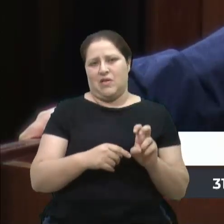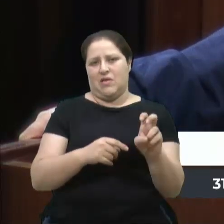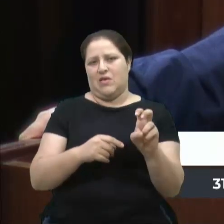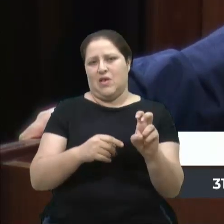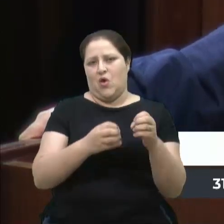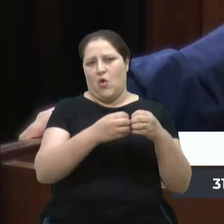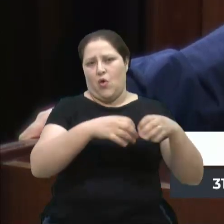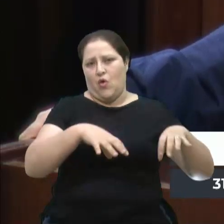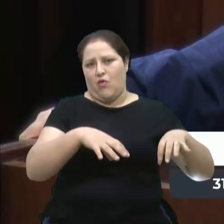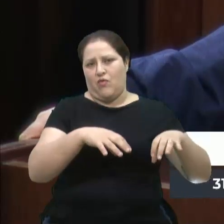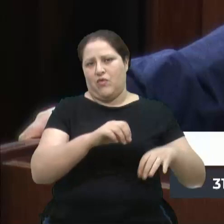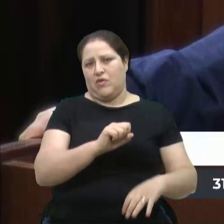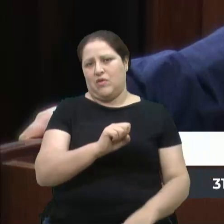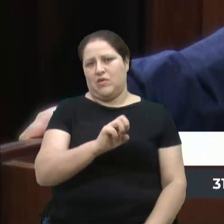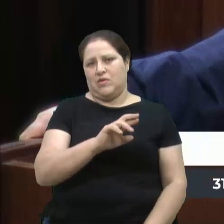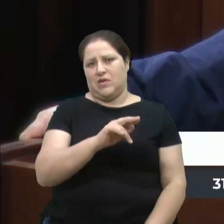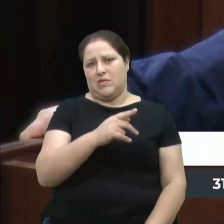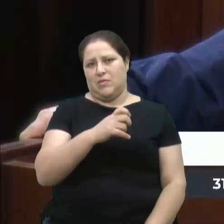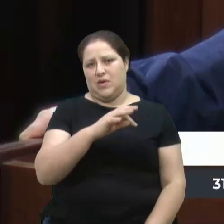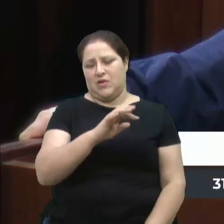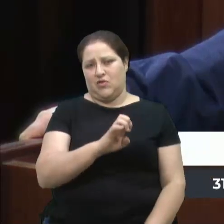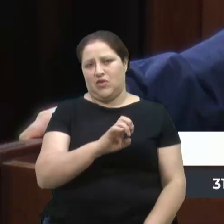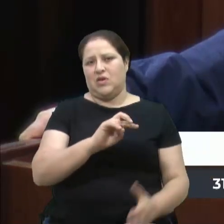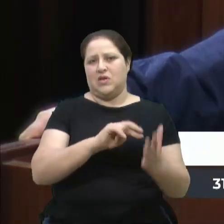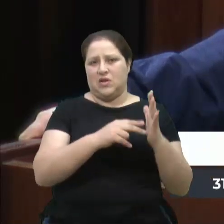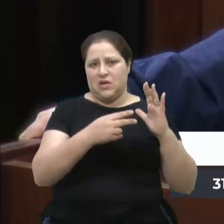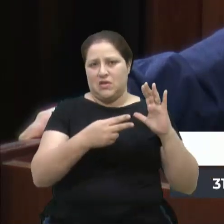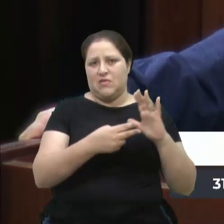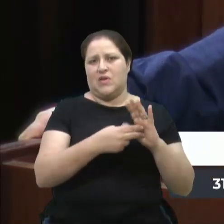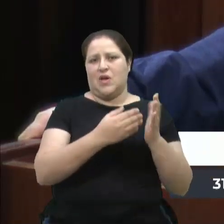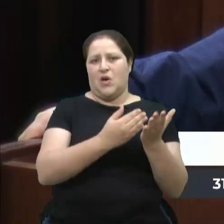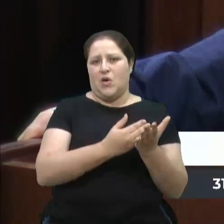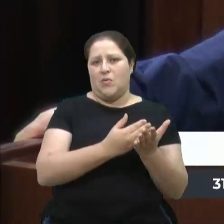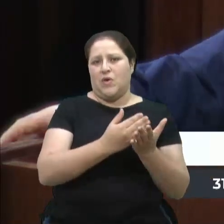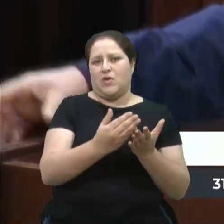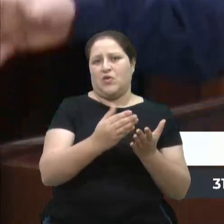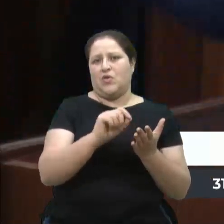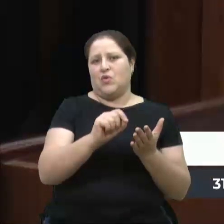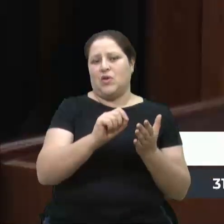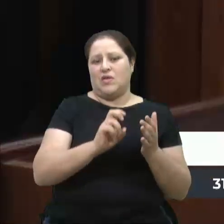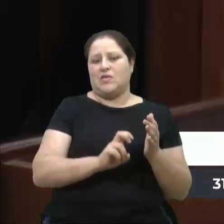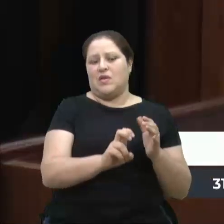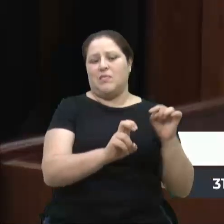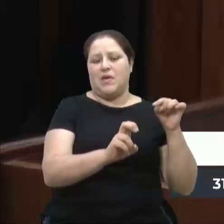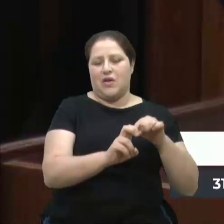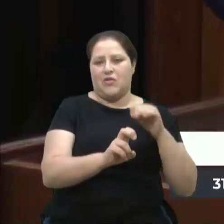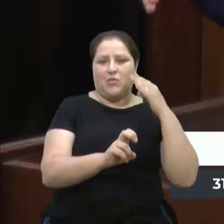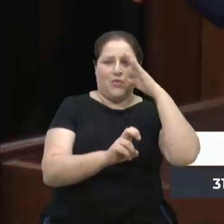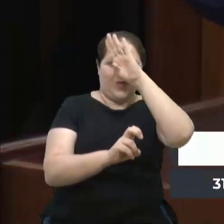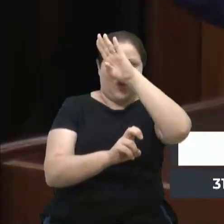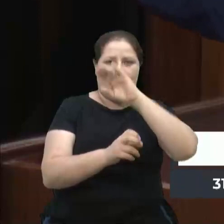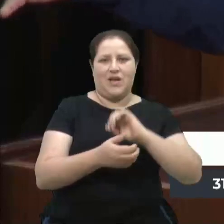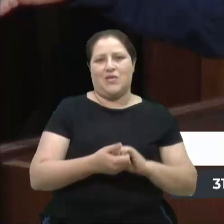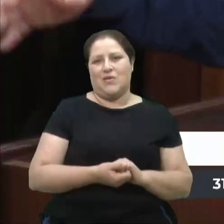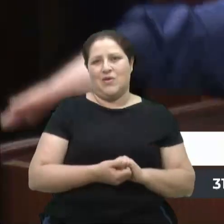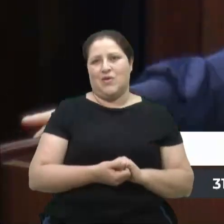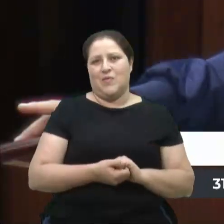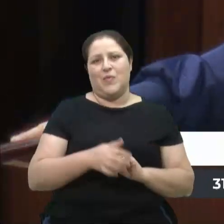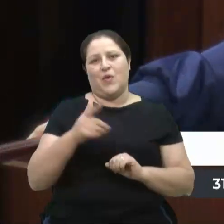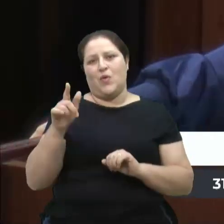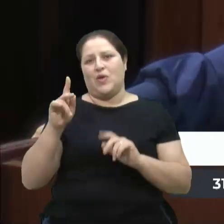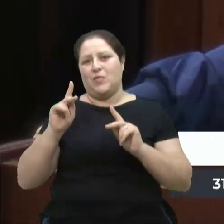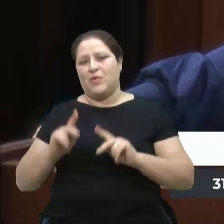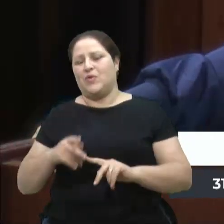ovo da serpente, que foi a gestação do Bolsonaro. Outros dizem que não. Os movimentos sociais se fortaleceram a